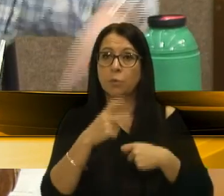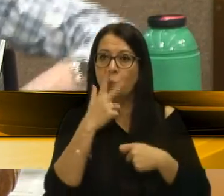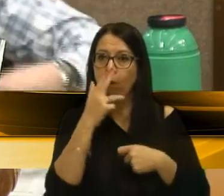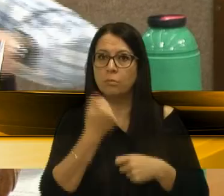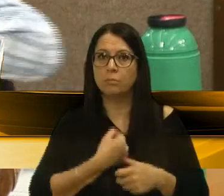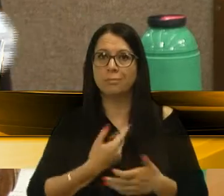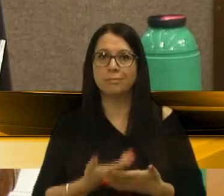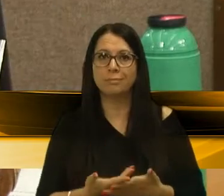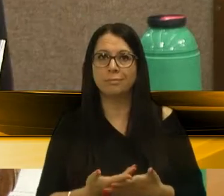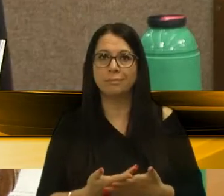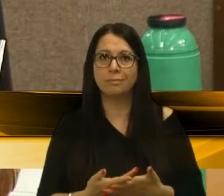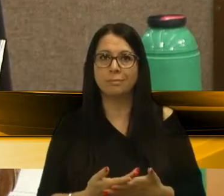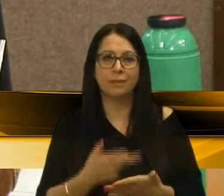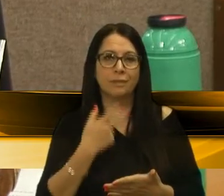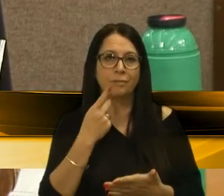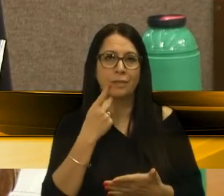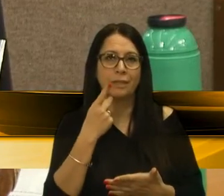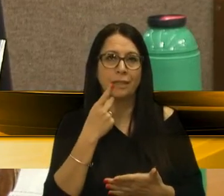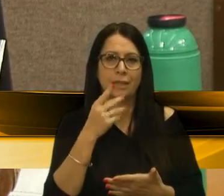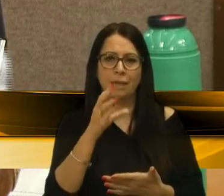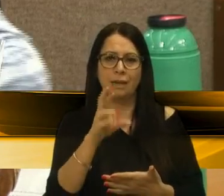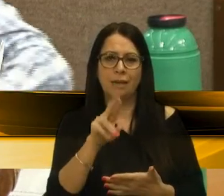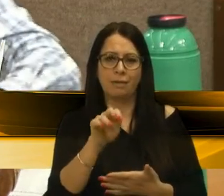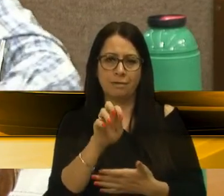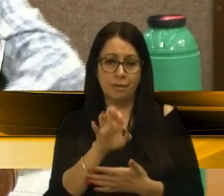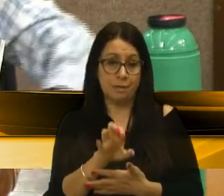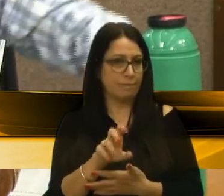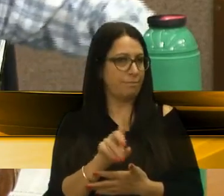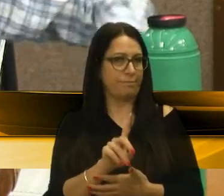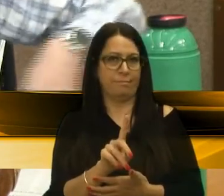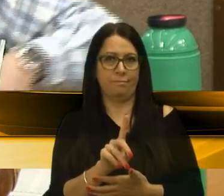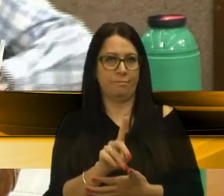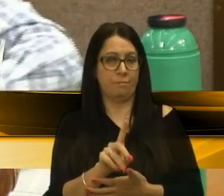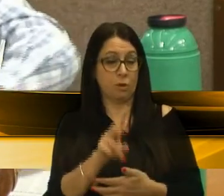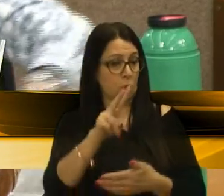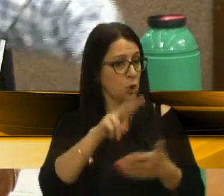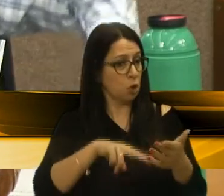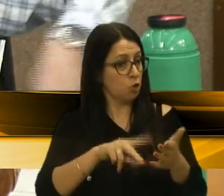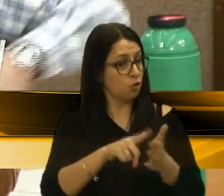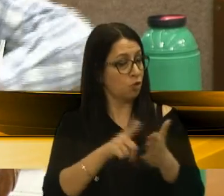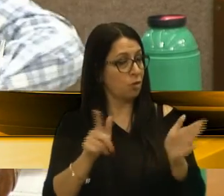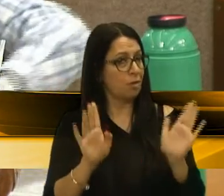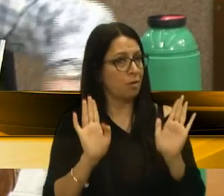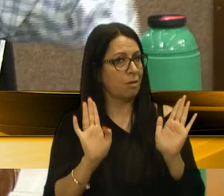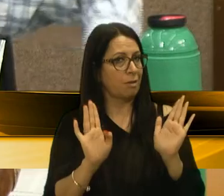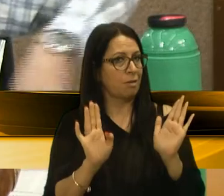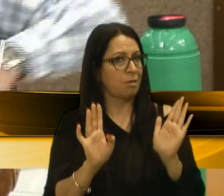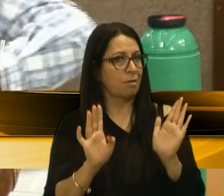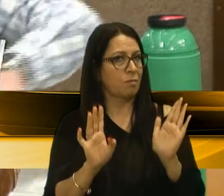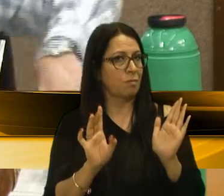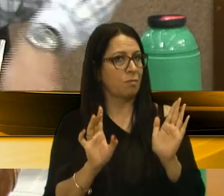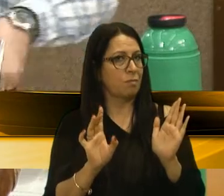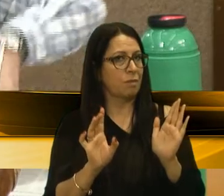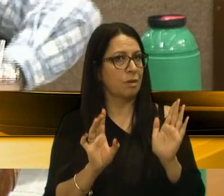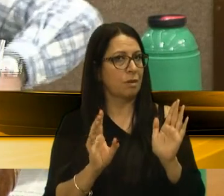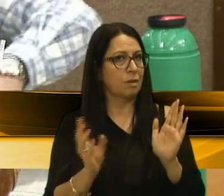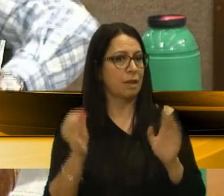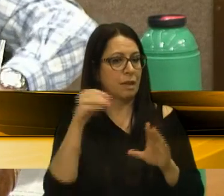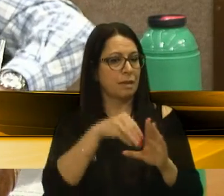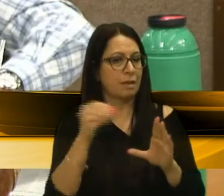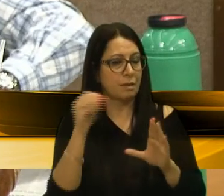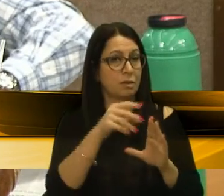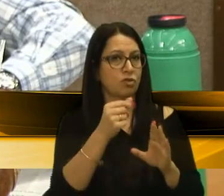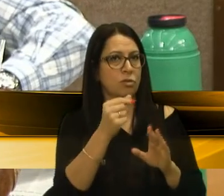número e não vem dizer que está em crise porque é só ler nos jornais o que está entrando de dinheiro no